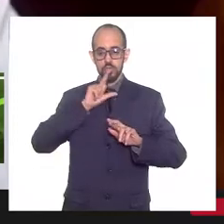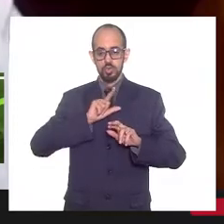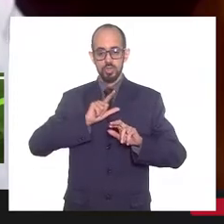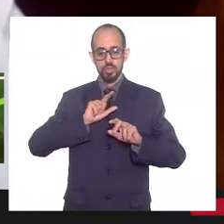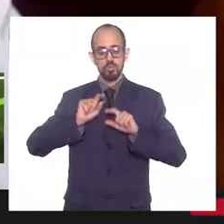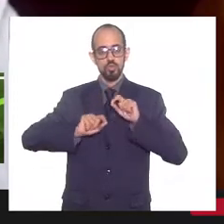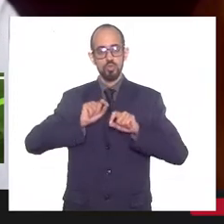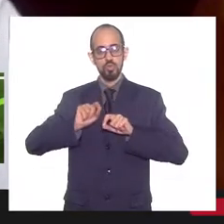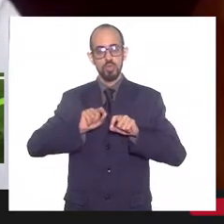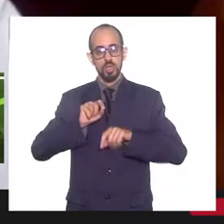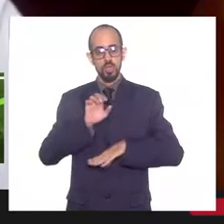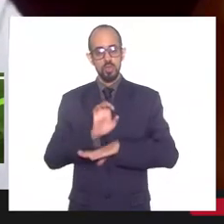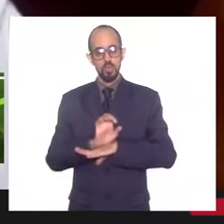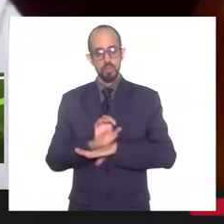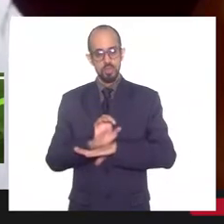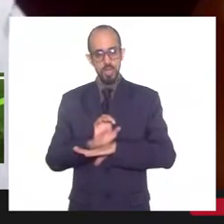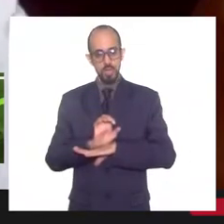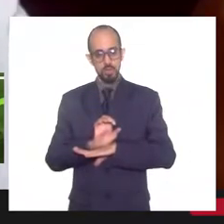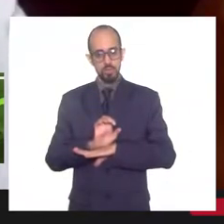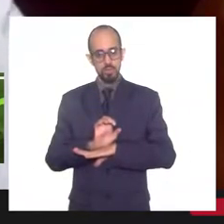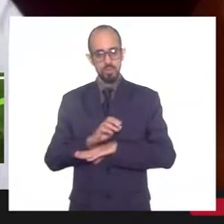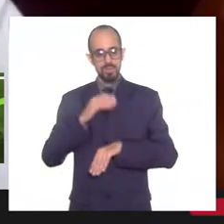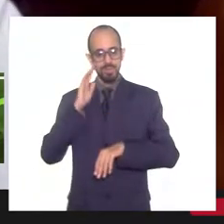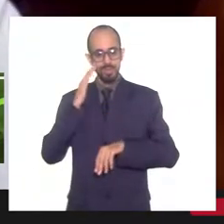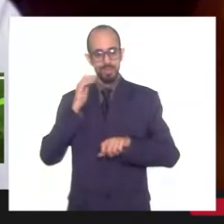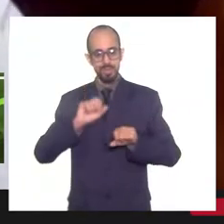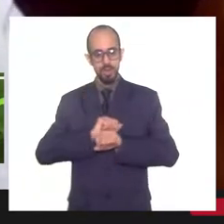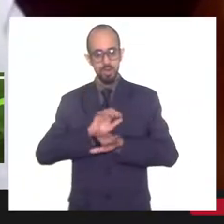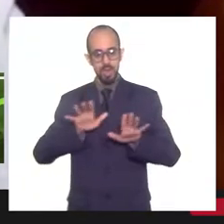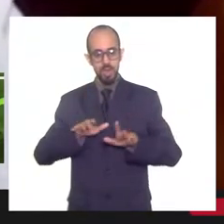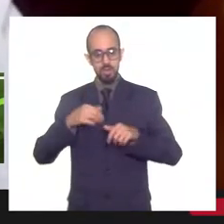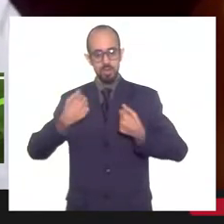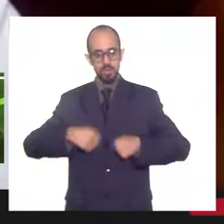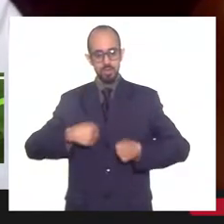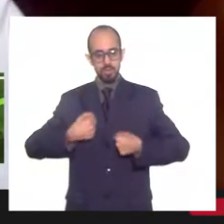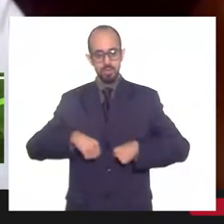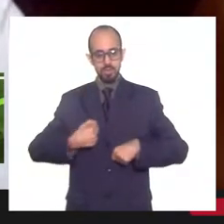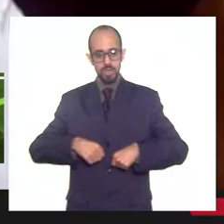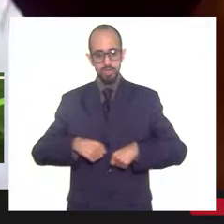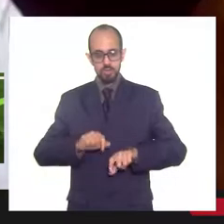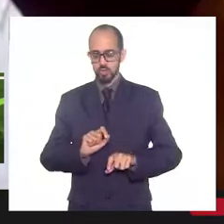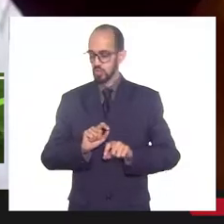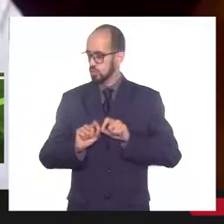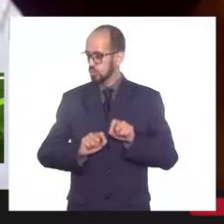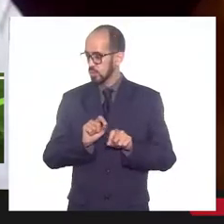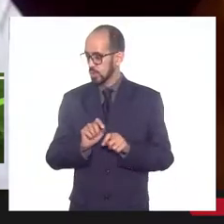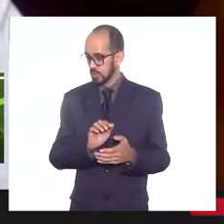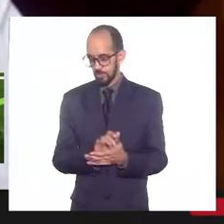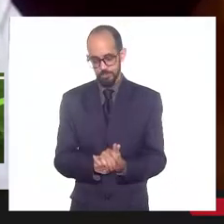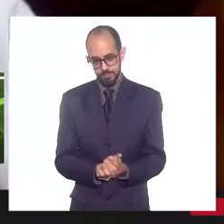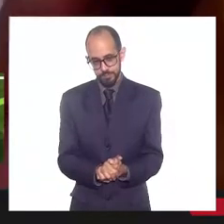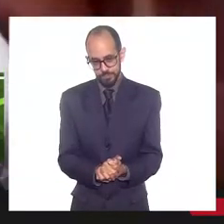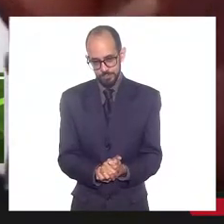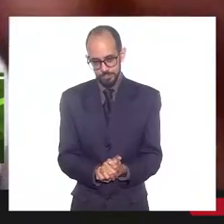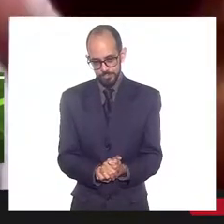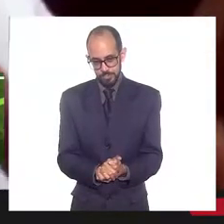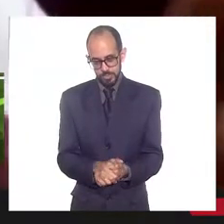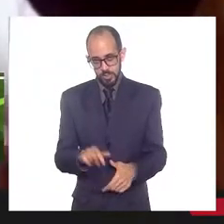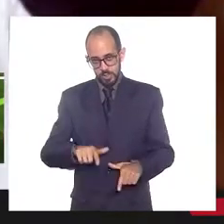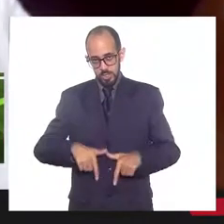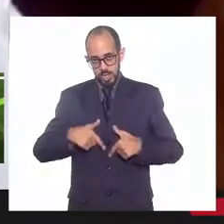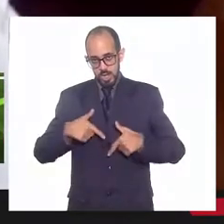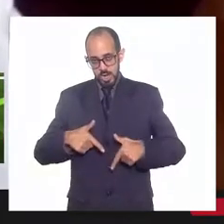fazer com que o estado é entenda a necessidade de